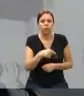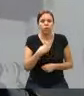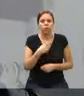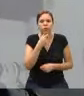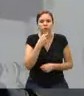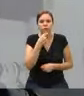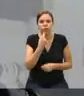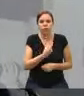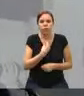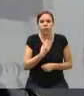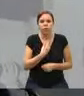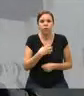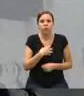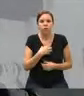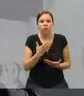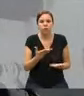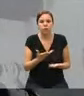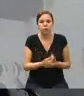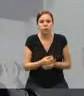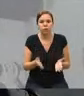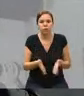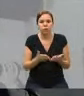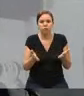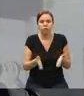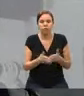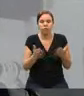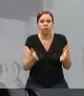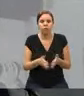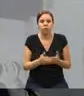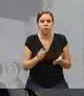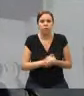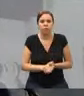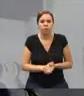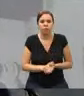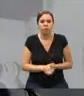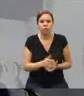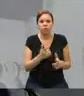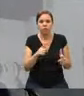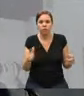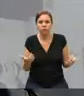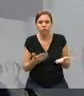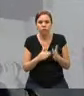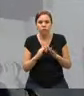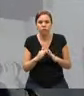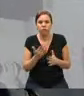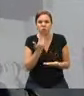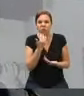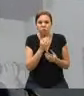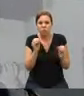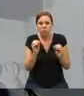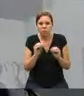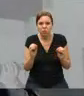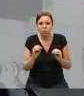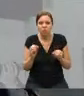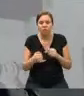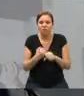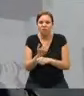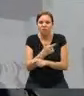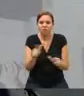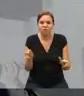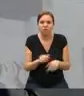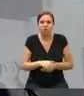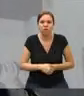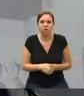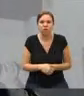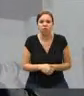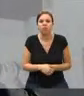inglês sozinho numa situação de miséria, né? De pobreza, sem computador, sem comida. Sem nada, sem comida. Sem internet, né?